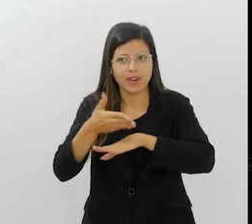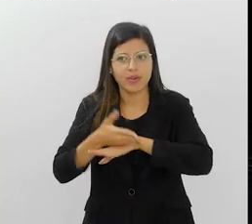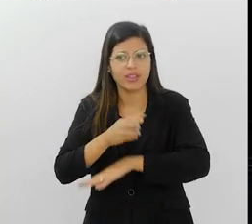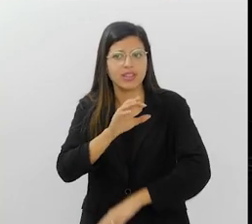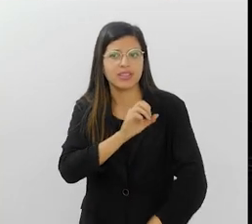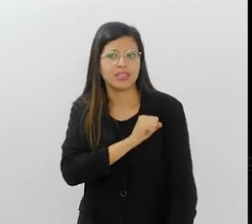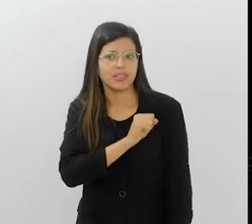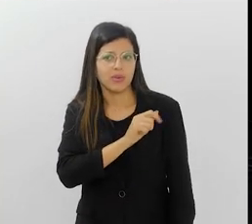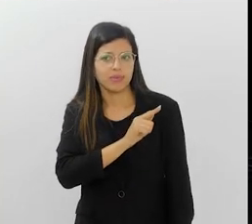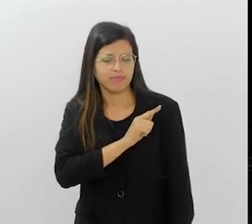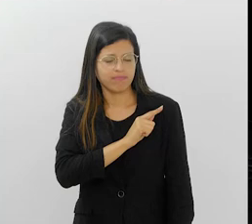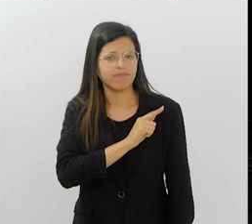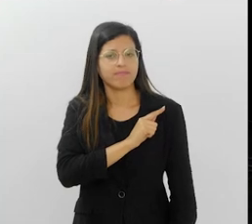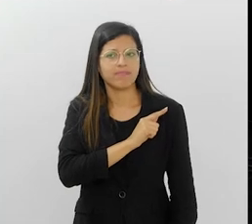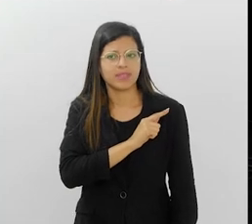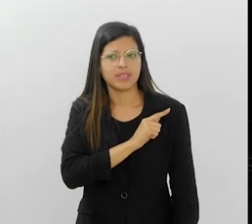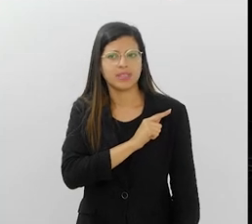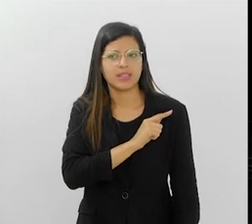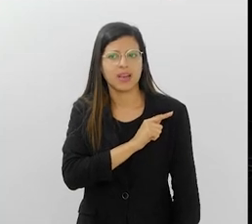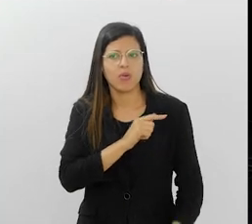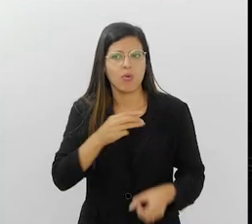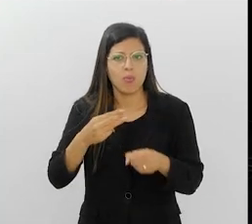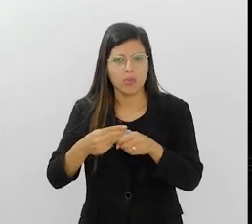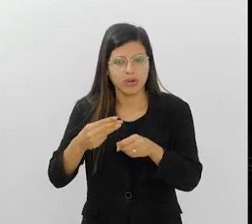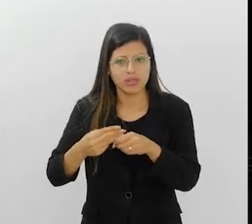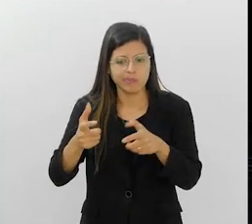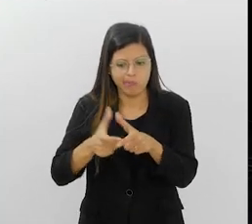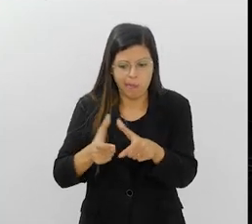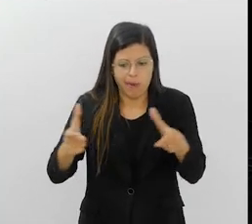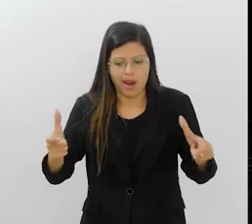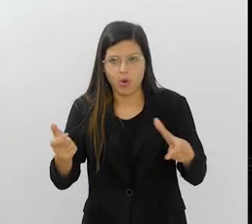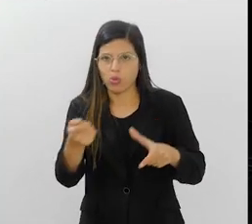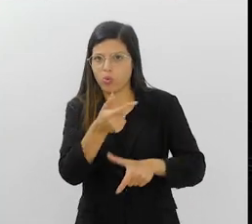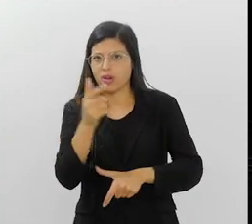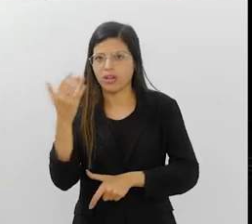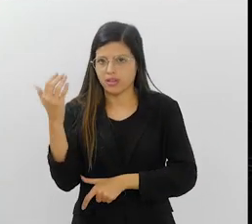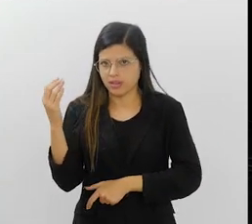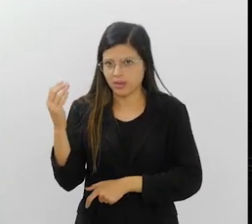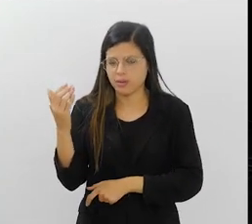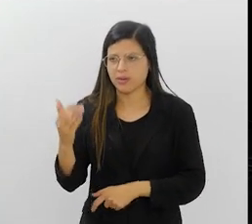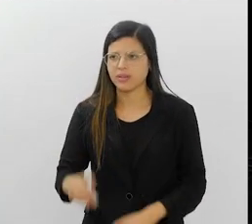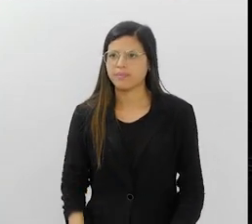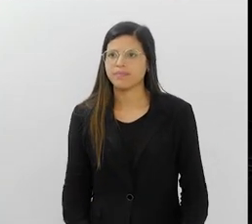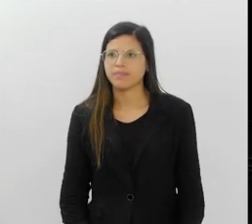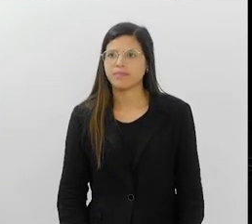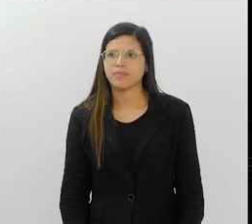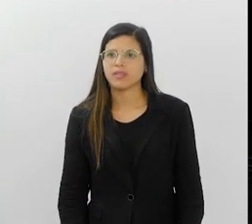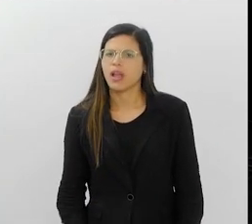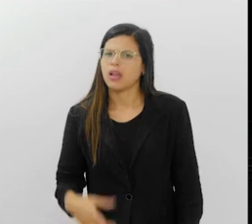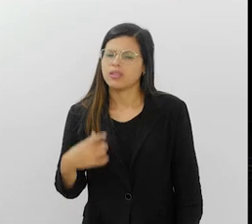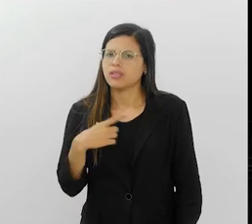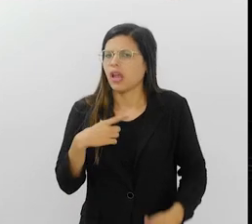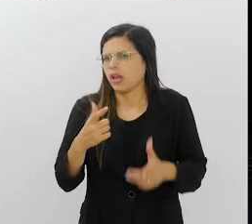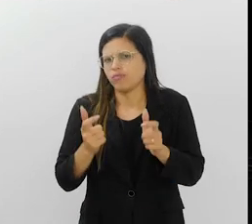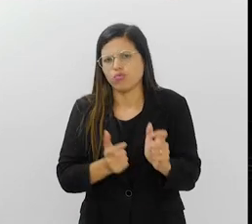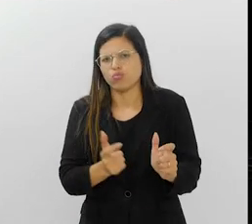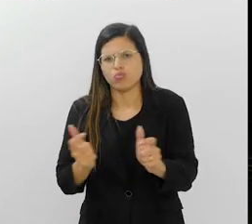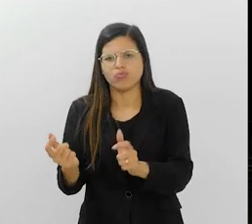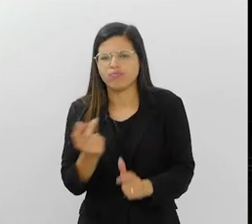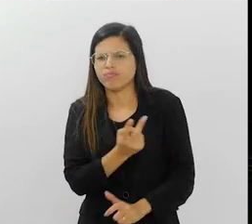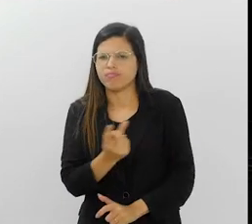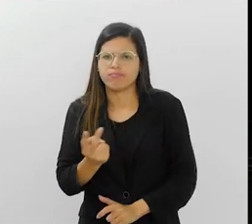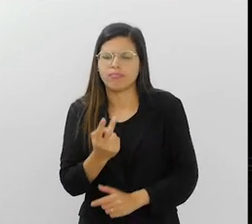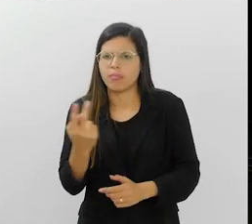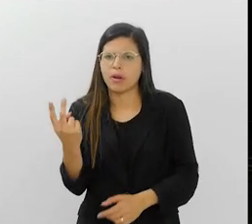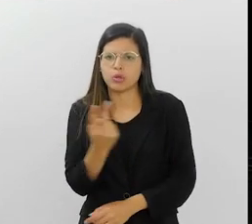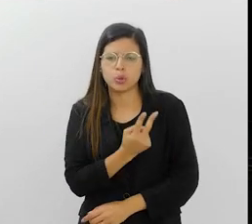né? E São Gonçalo é um município maior do que Niterói, né? Maior que Niterói. Acho que existe espaço para as